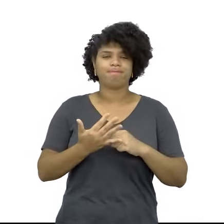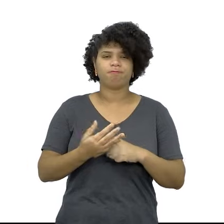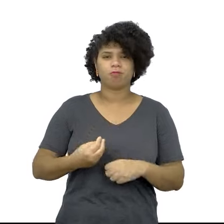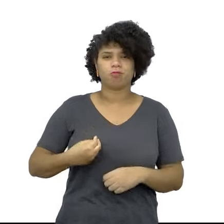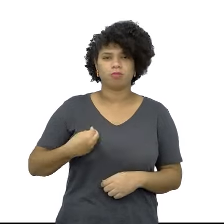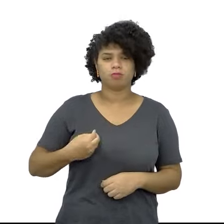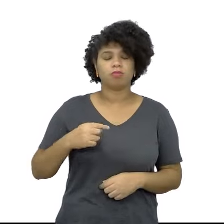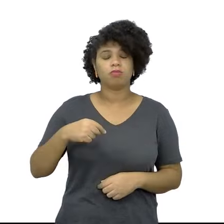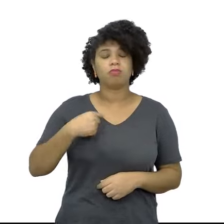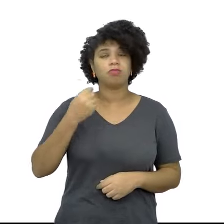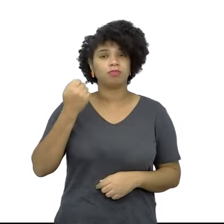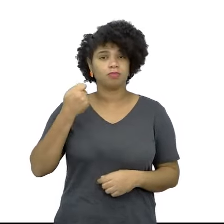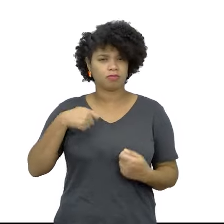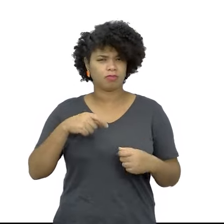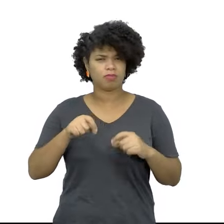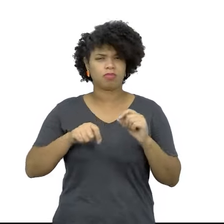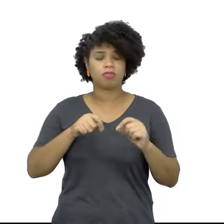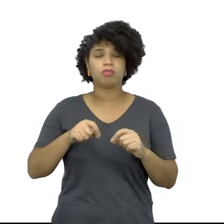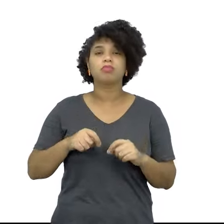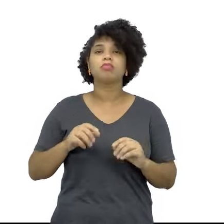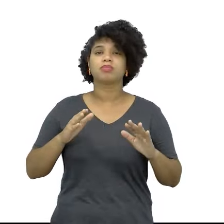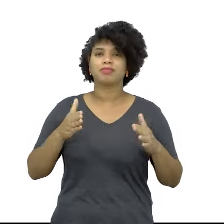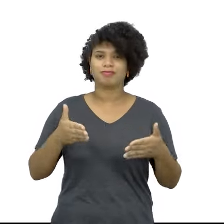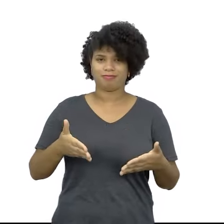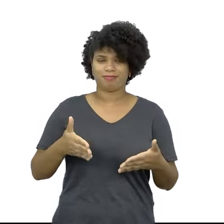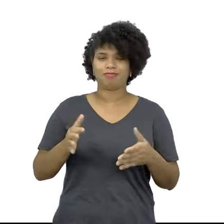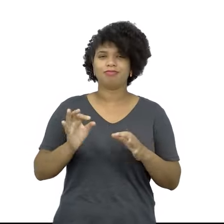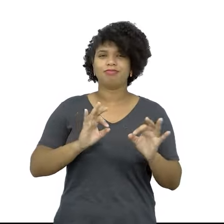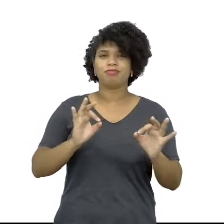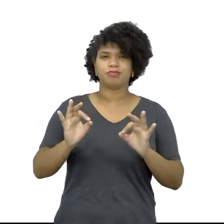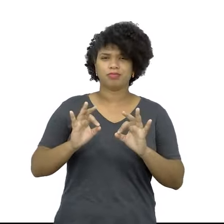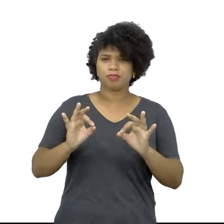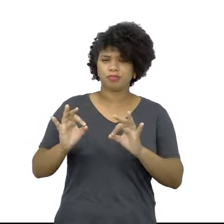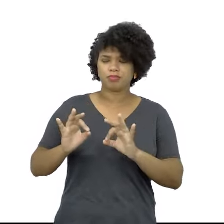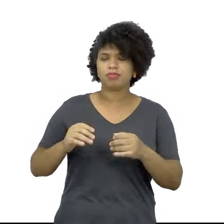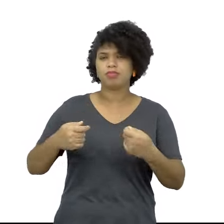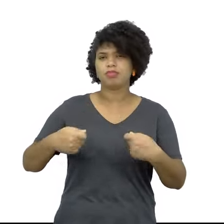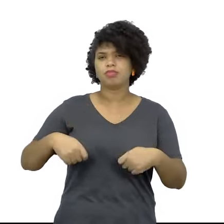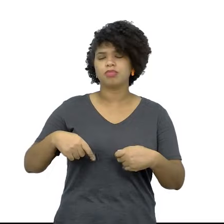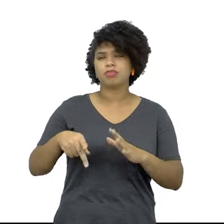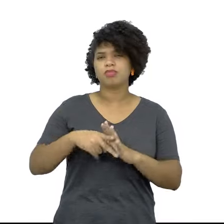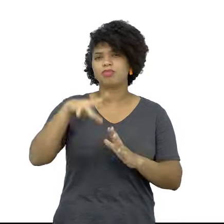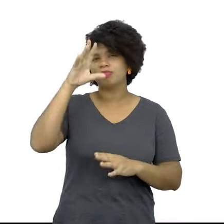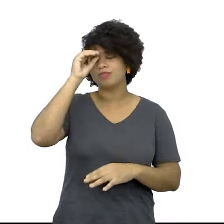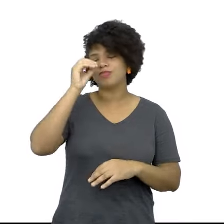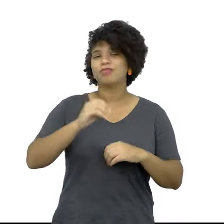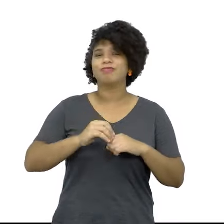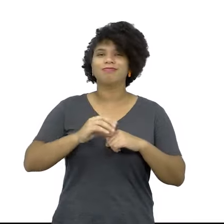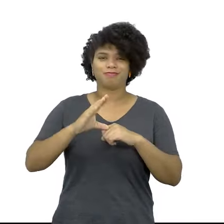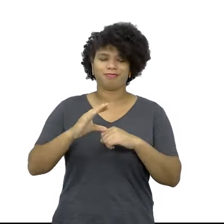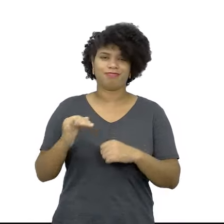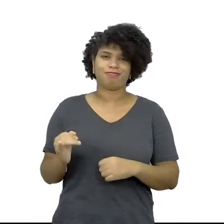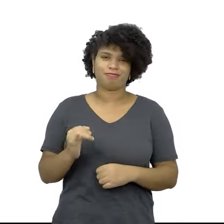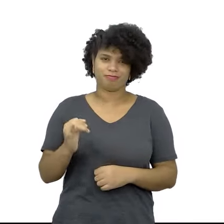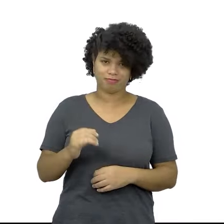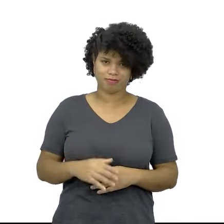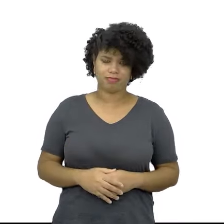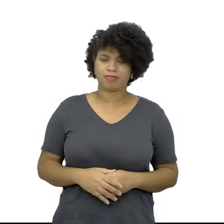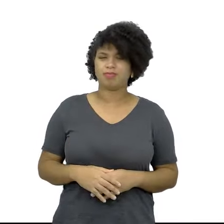é importante priorizar, né, é importante ajustar essas prioridades de aprendizagem, né, ou seja, o que